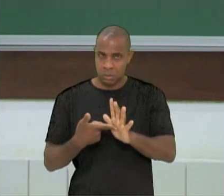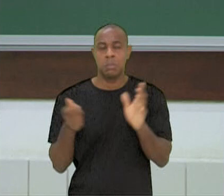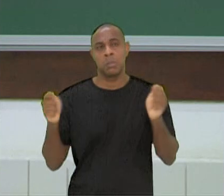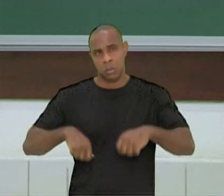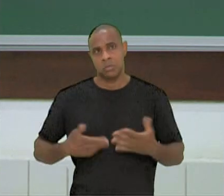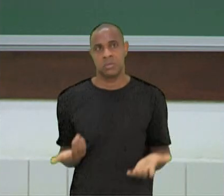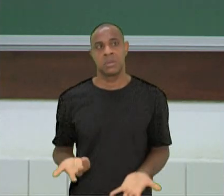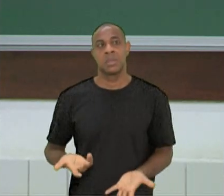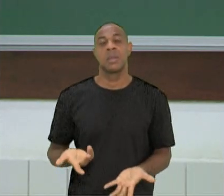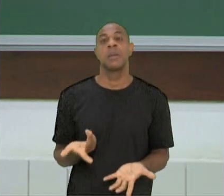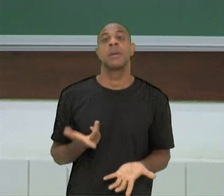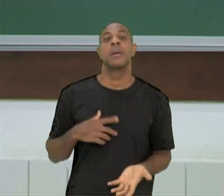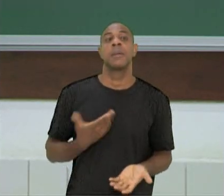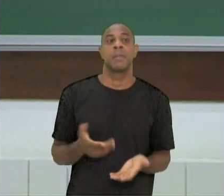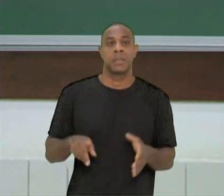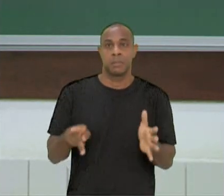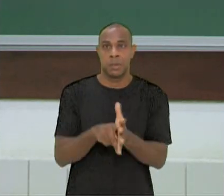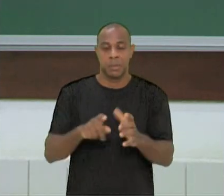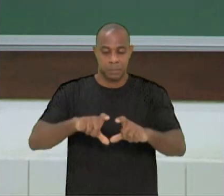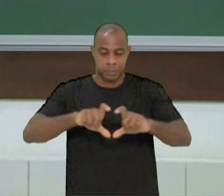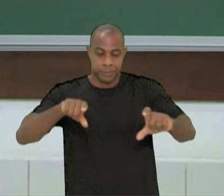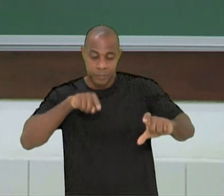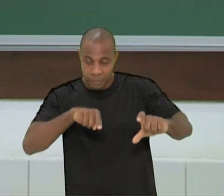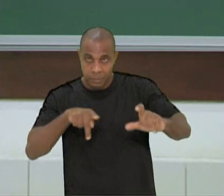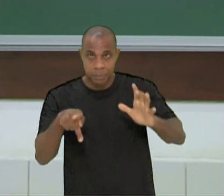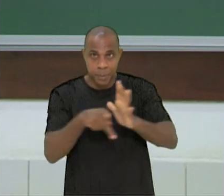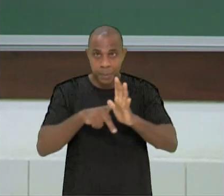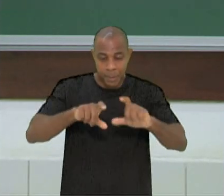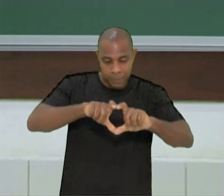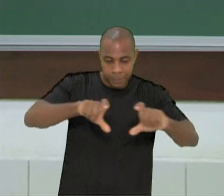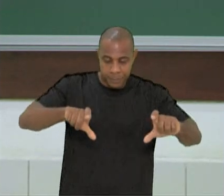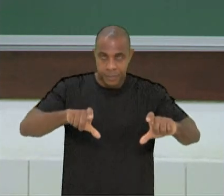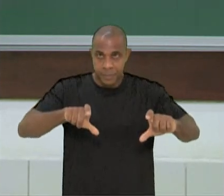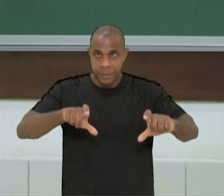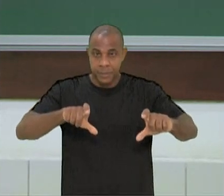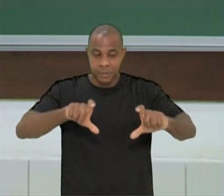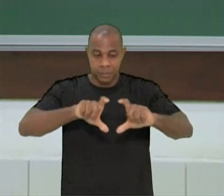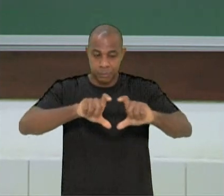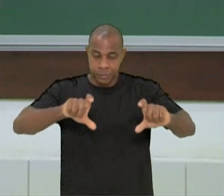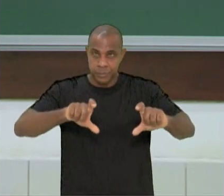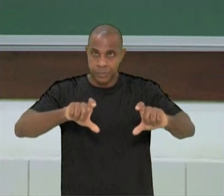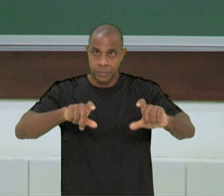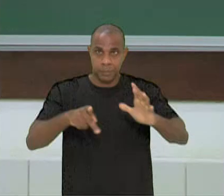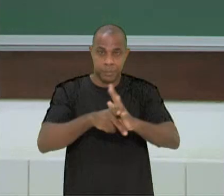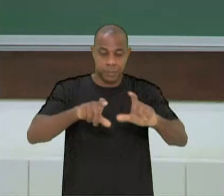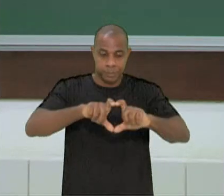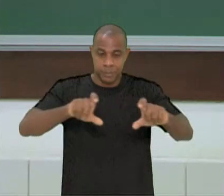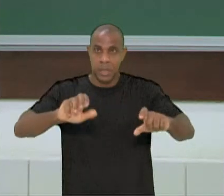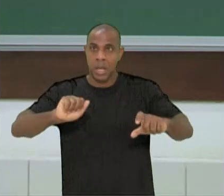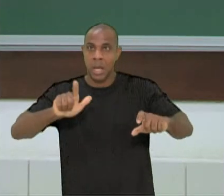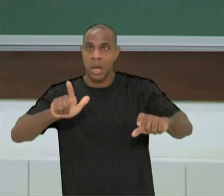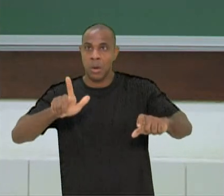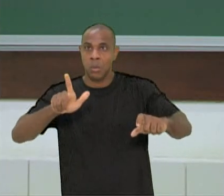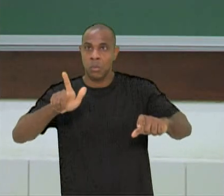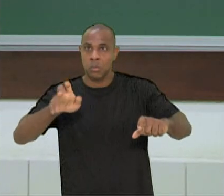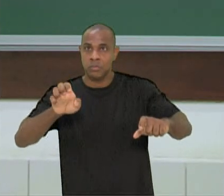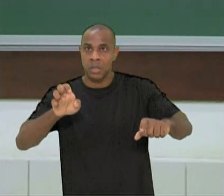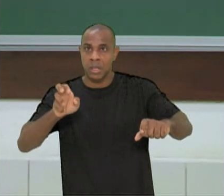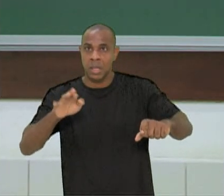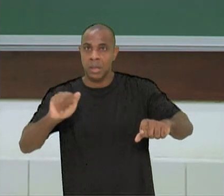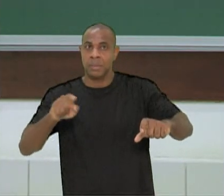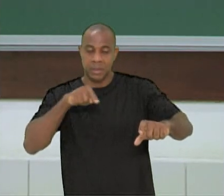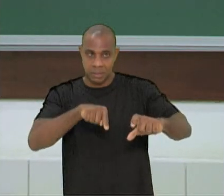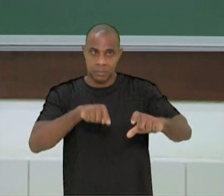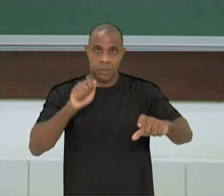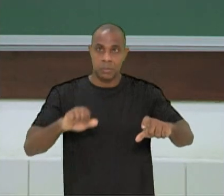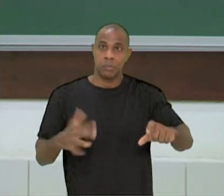bom? Mas as propriedades das expressões algébricas valem normalmente quando essas letras não estão nem em radicais e nem no